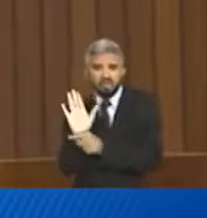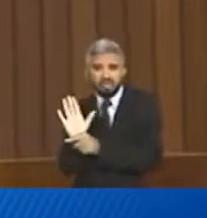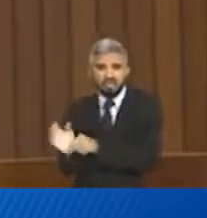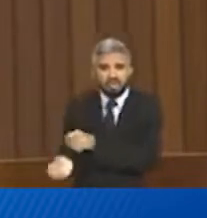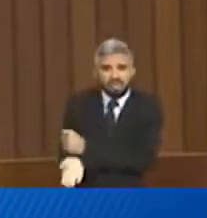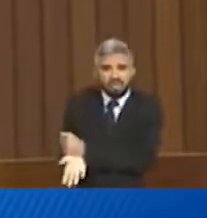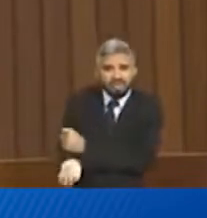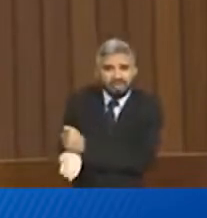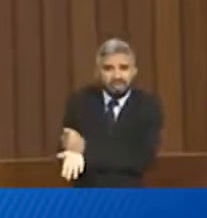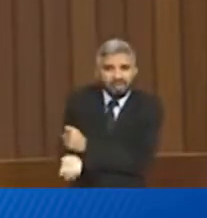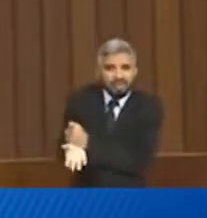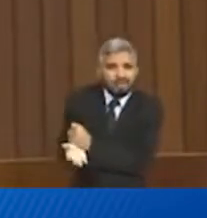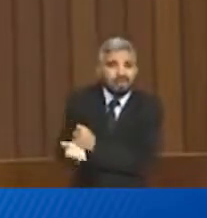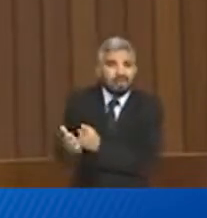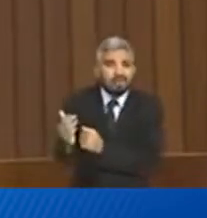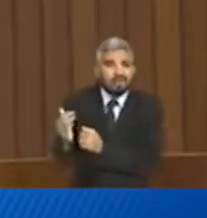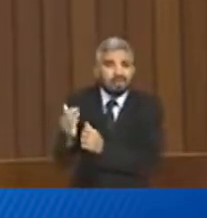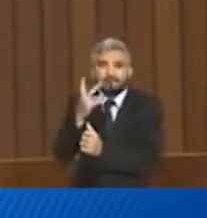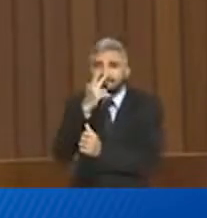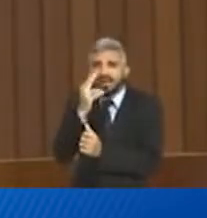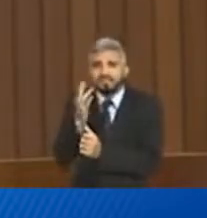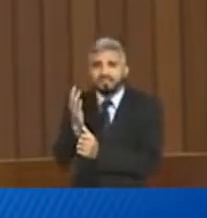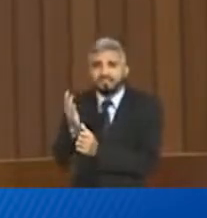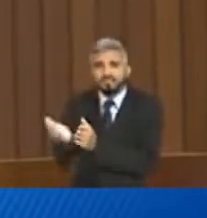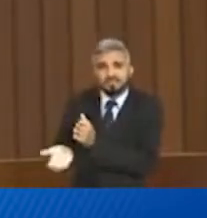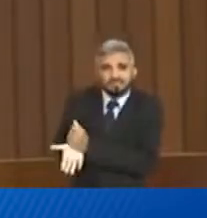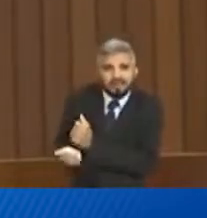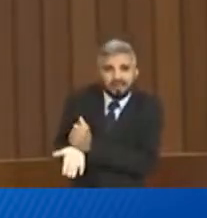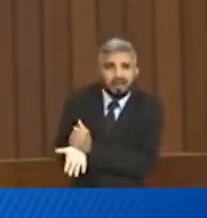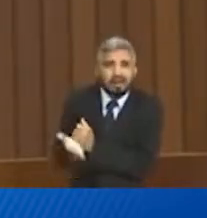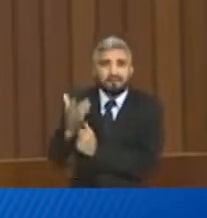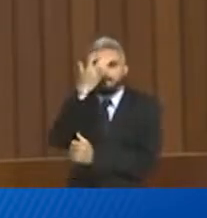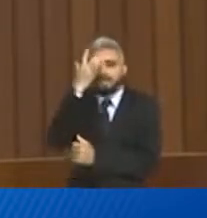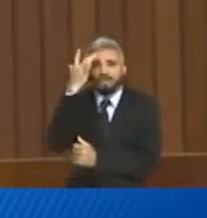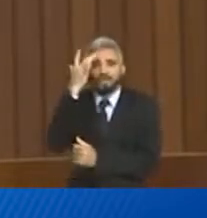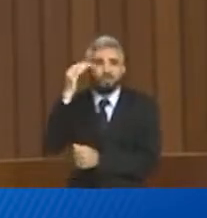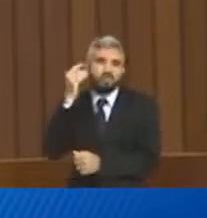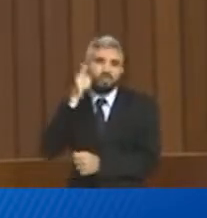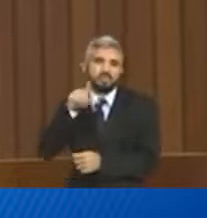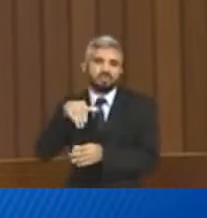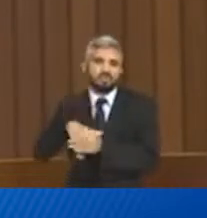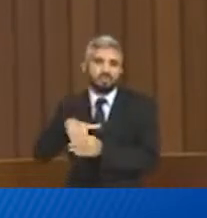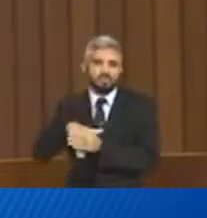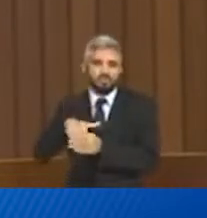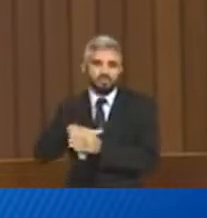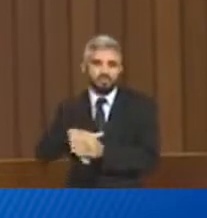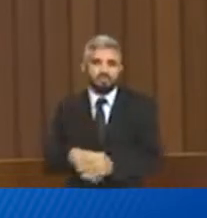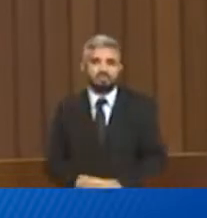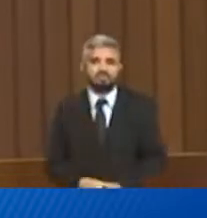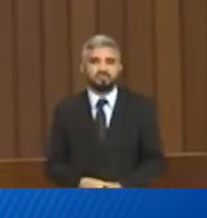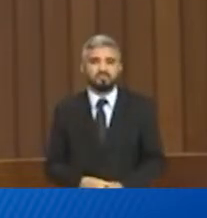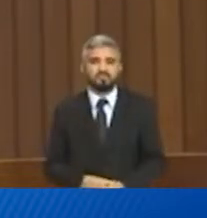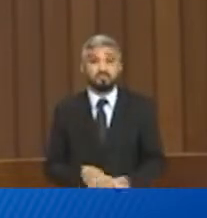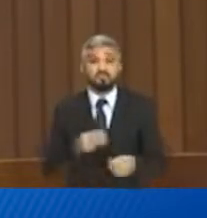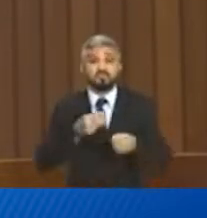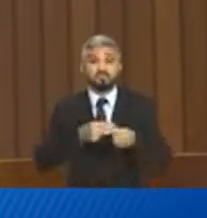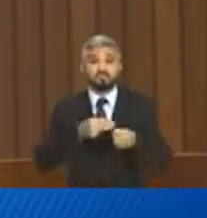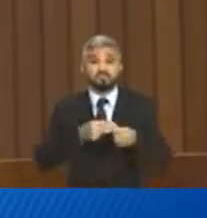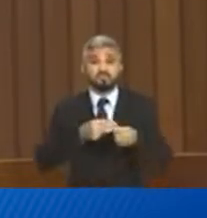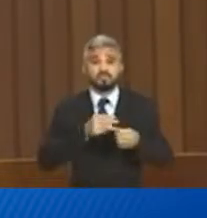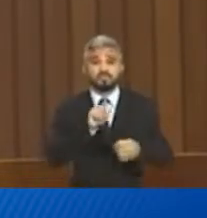a Regional faz cirurgias eletivas do atendimento de exames da região município de Graça Aranha